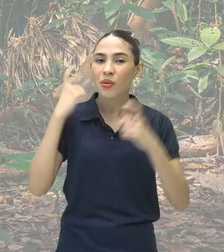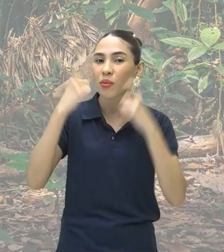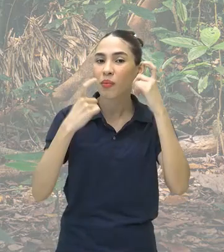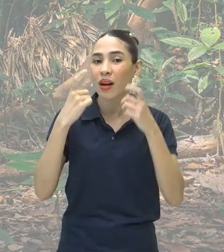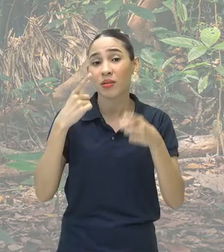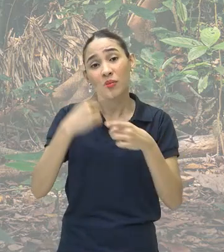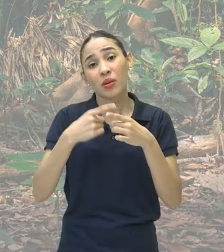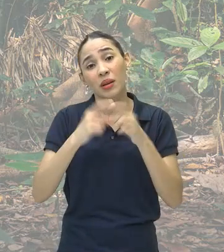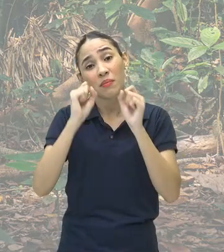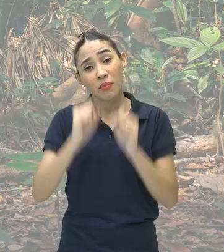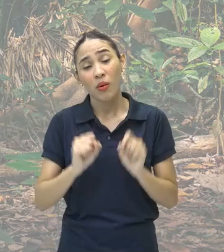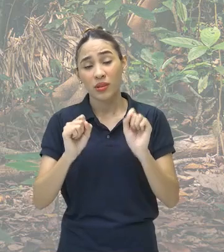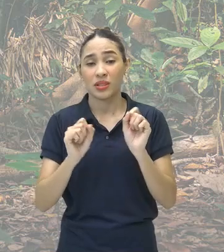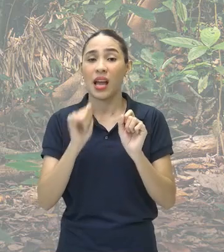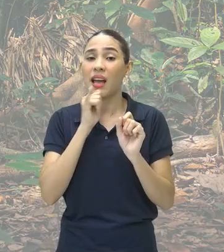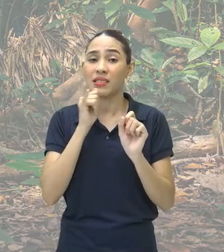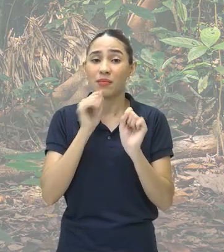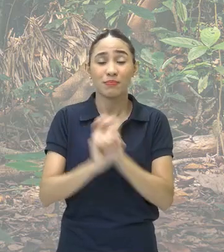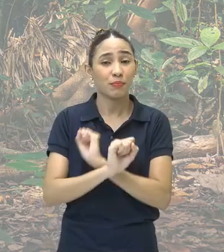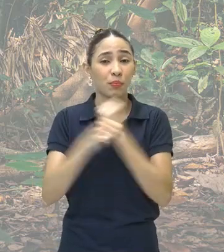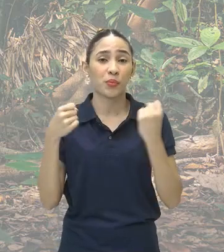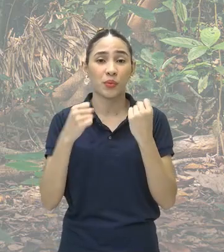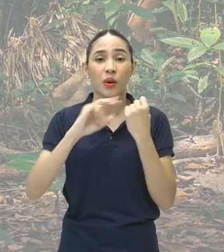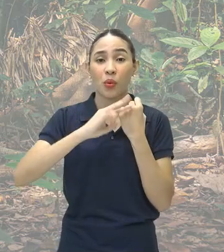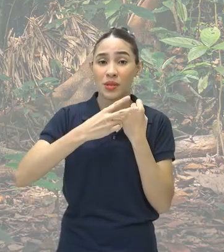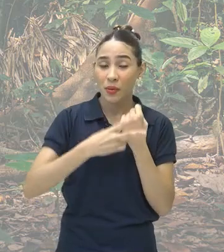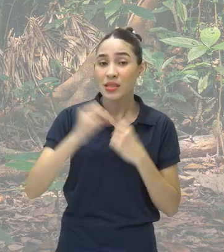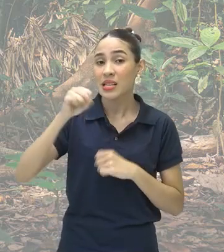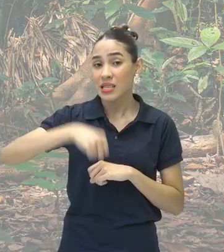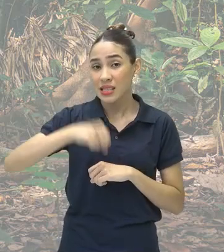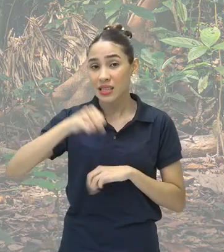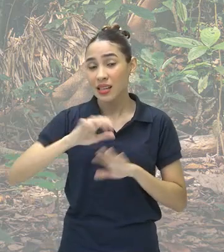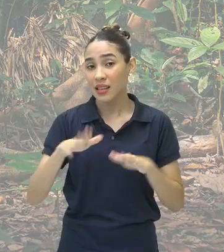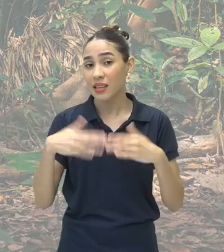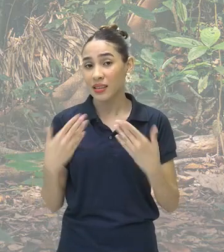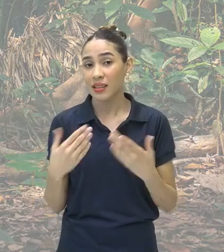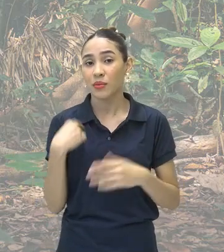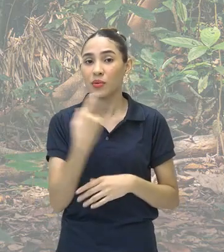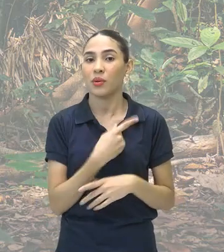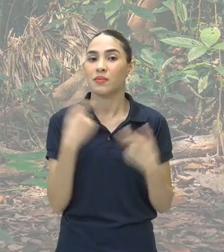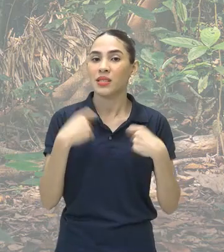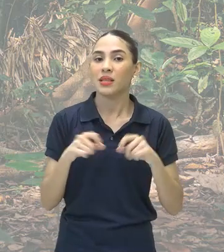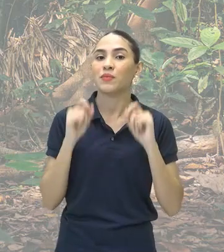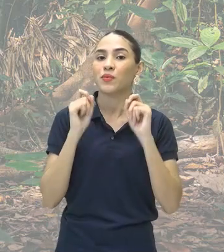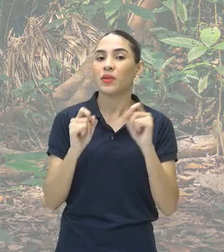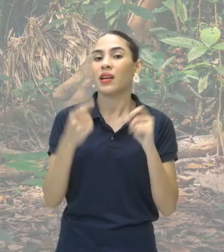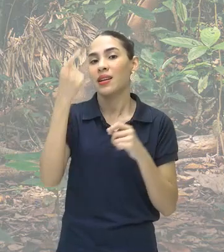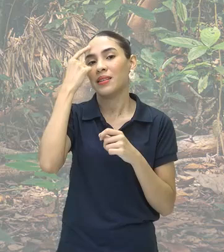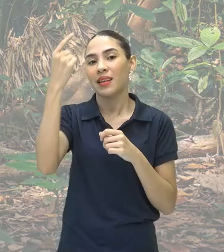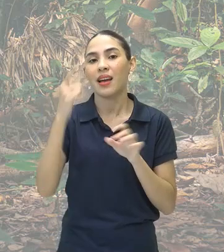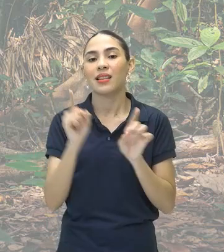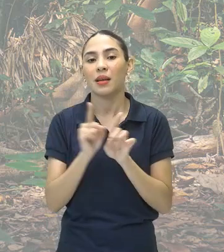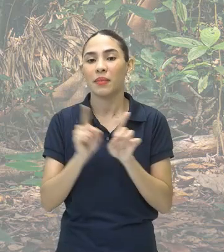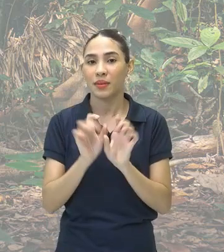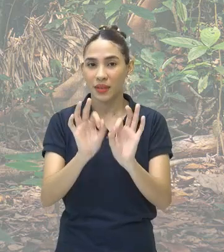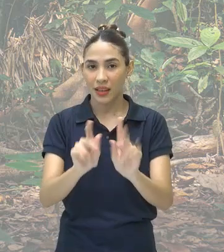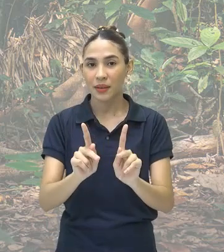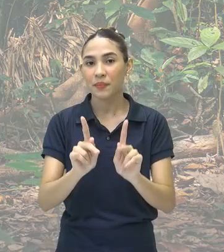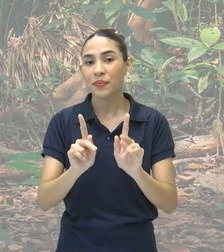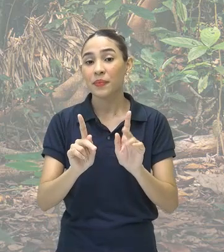porque pode colapsar, né? Pode colapsar sim. Então, a gente tem que ter essa ideia, tá